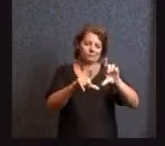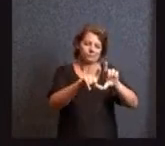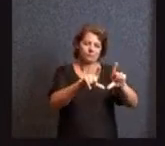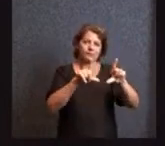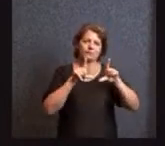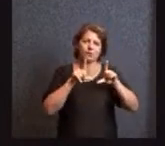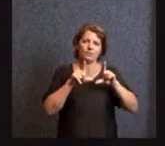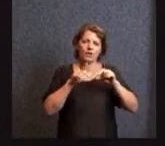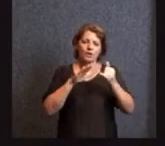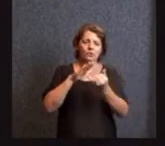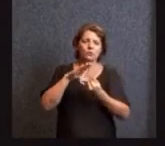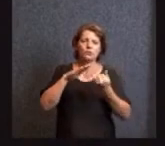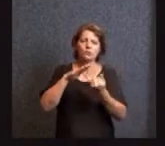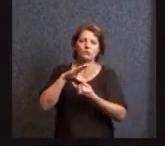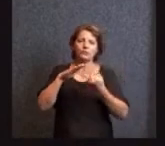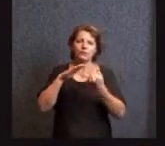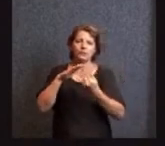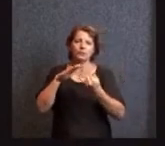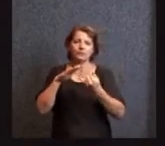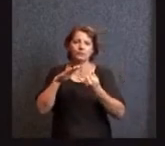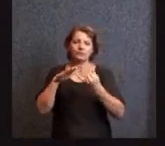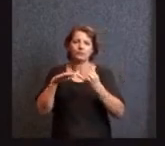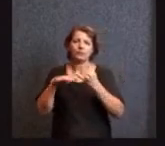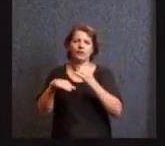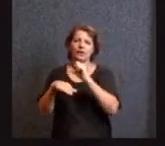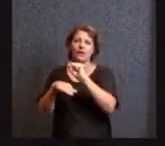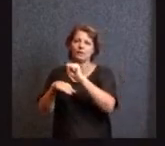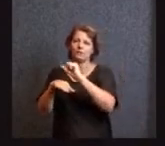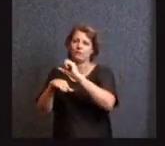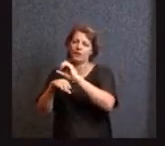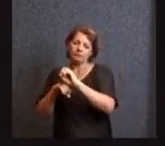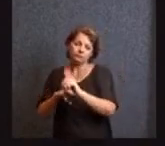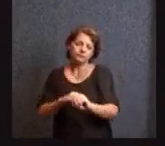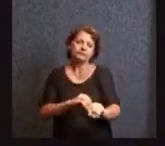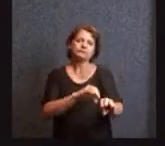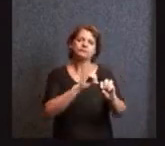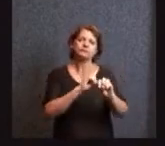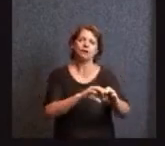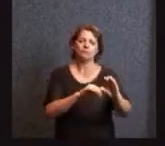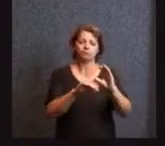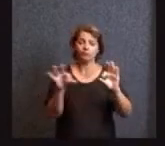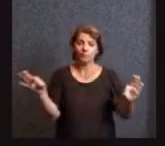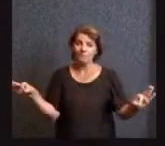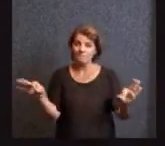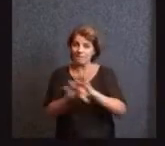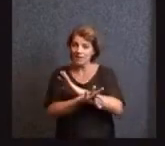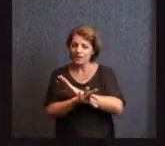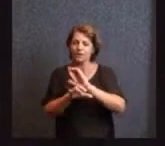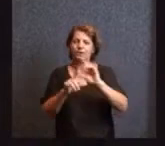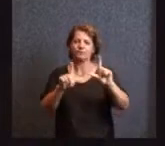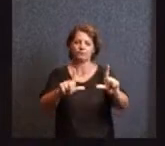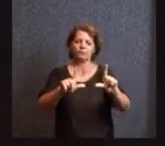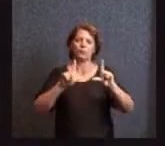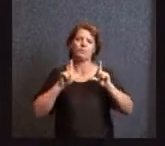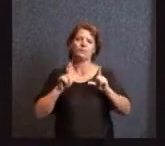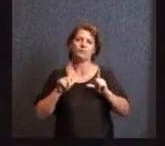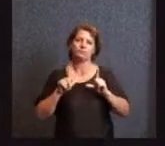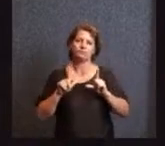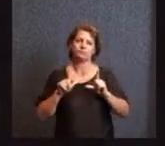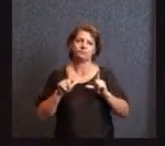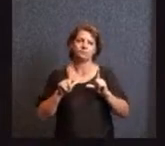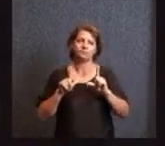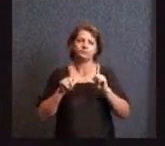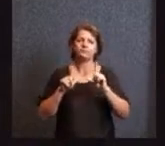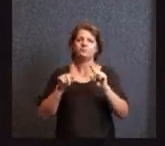instituição do Sistema S, que vai estar dando a condição dele apresentar